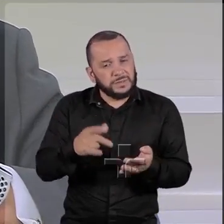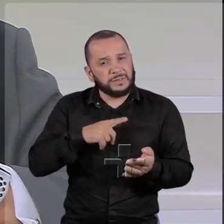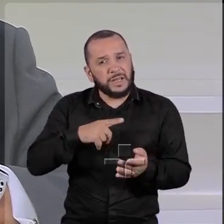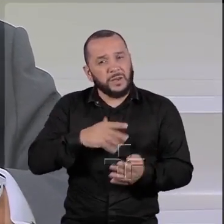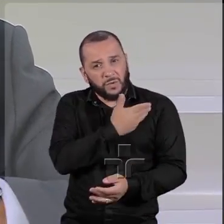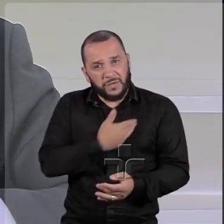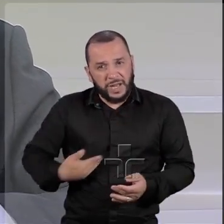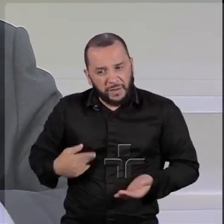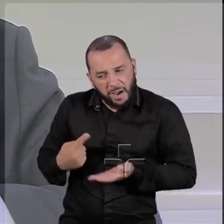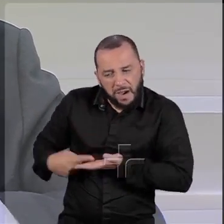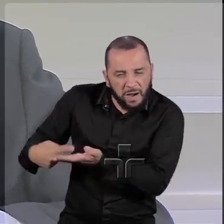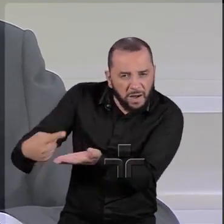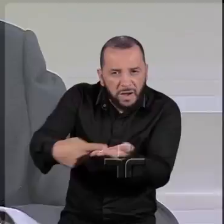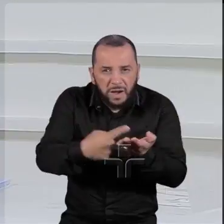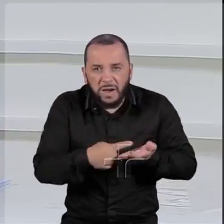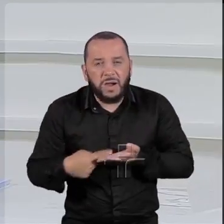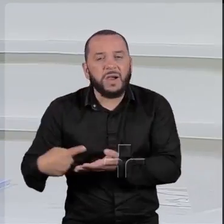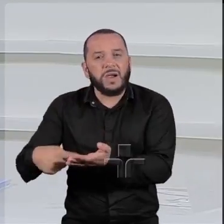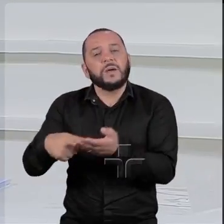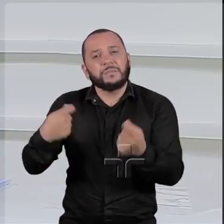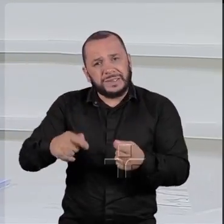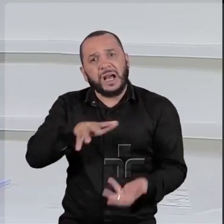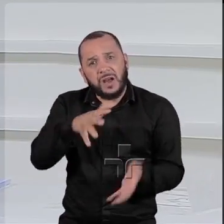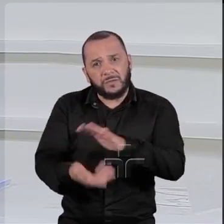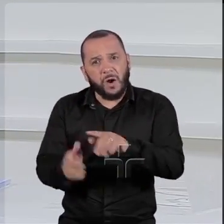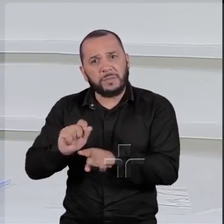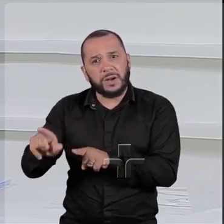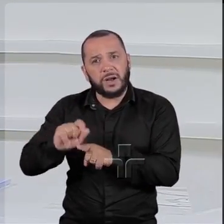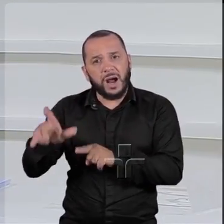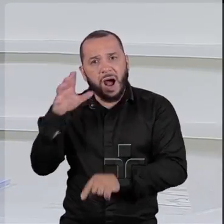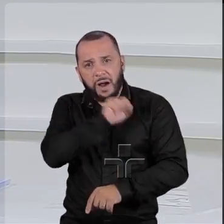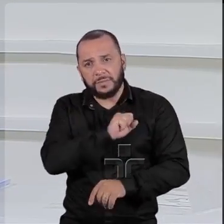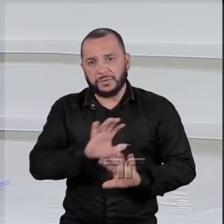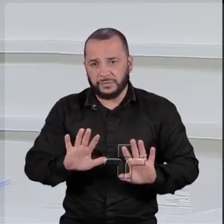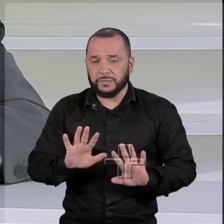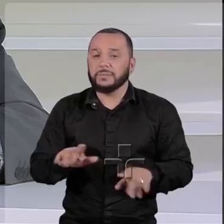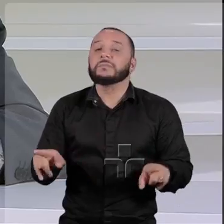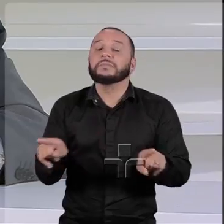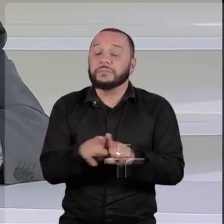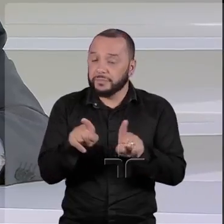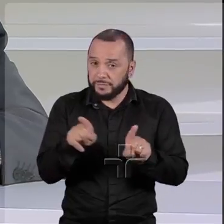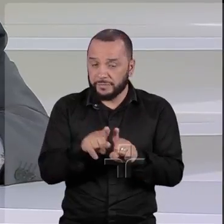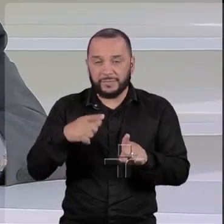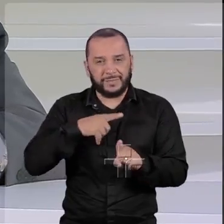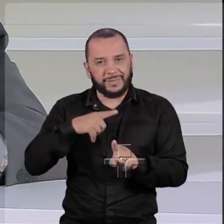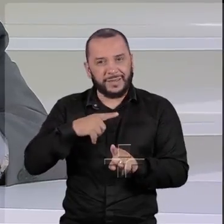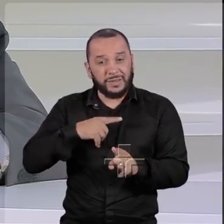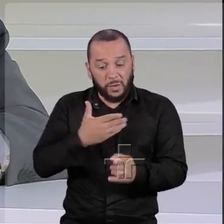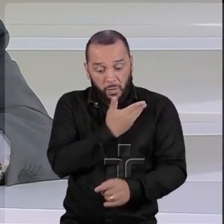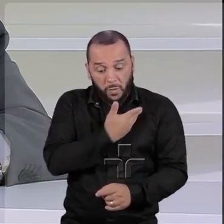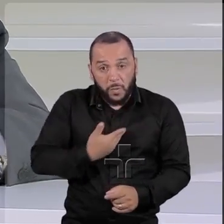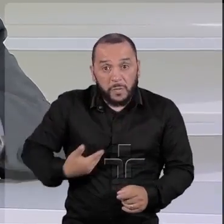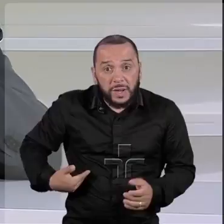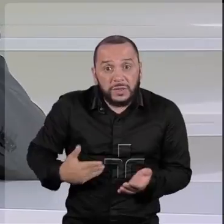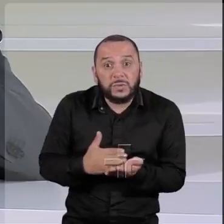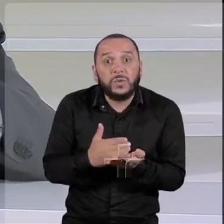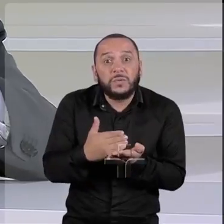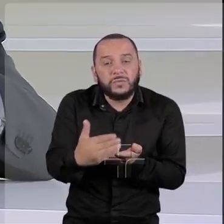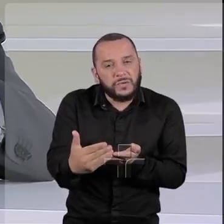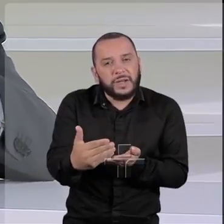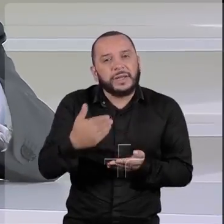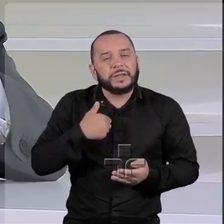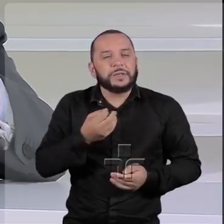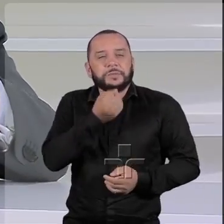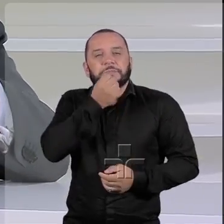para isso. Né? E, além disso, na tradição brasileira, há uma lua de mel no início de governo, em que as reformas